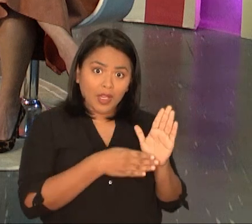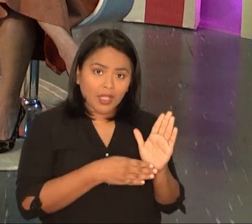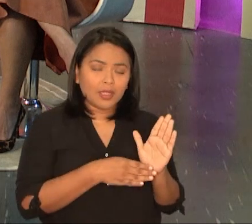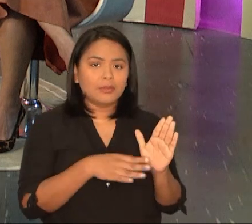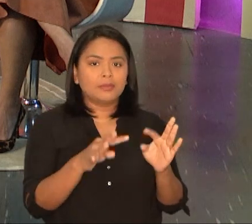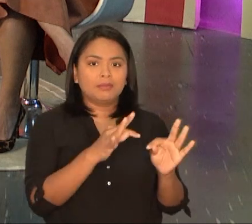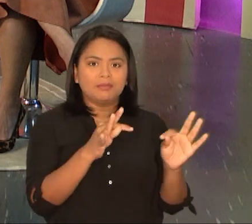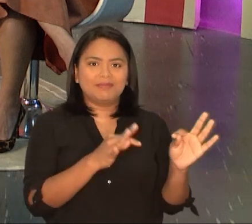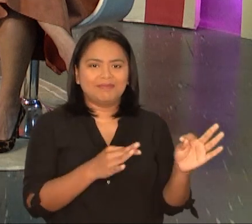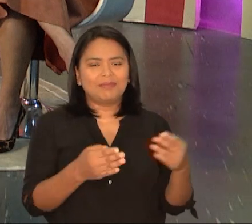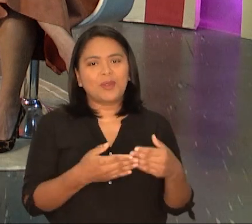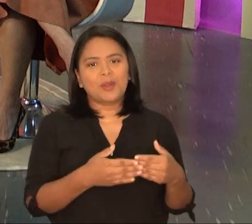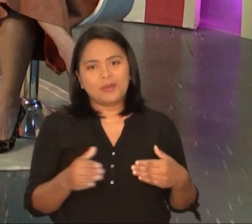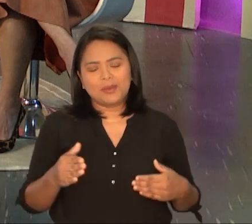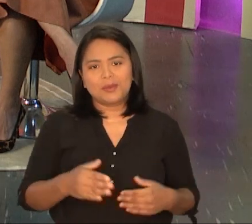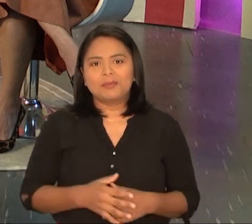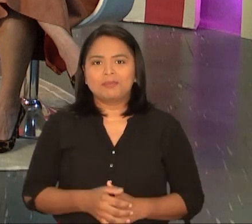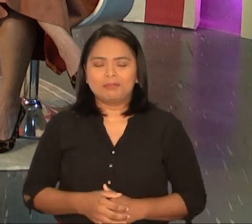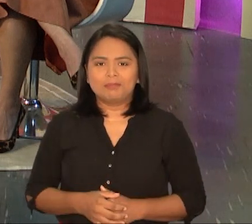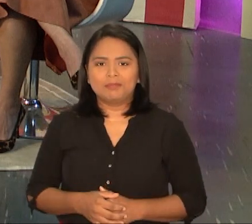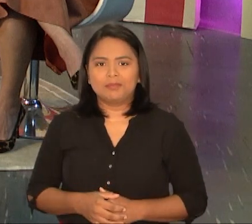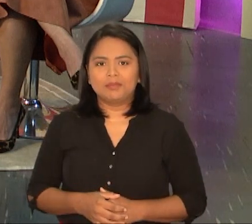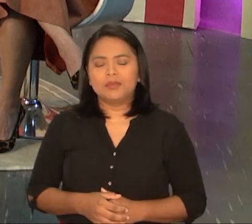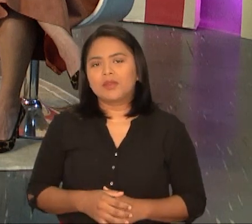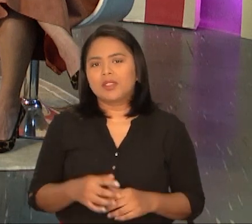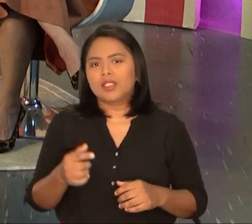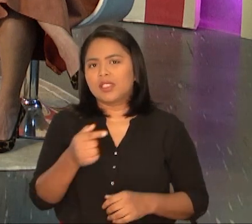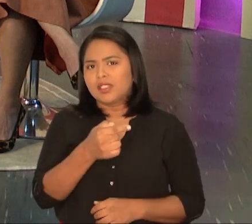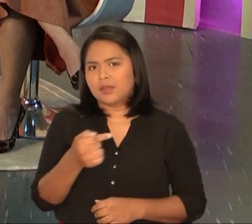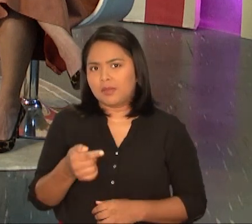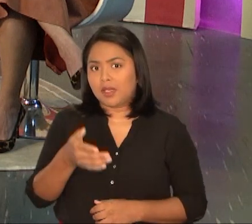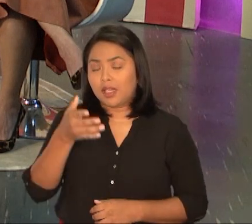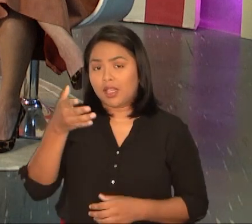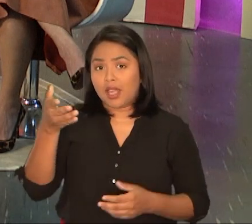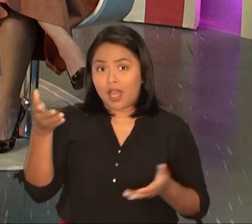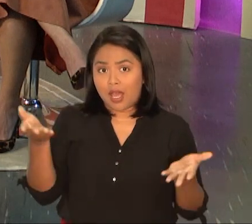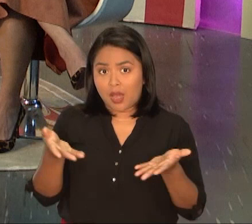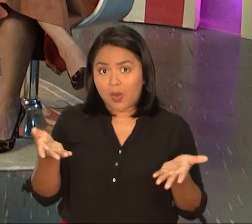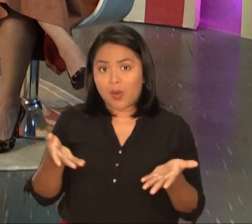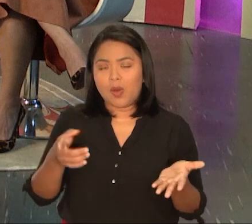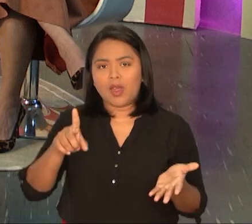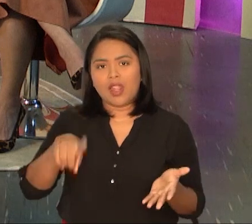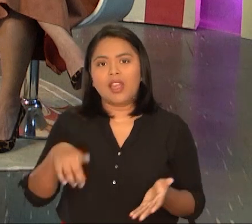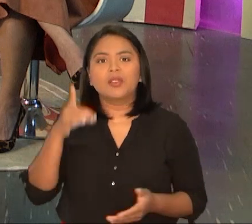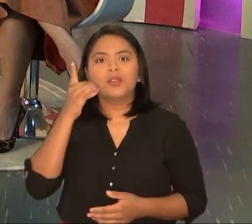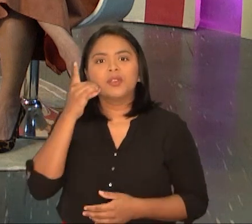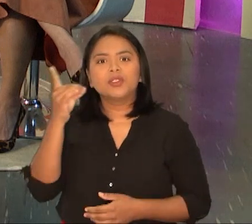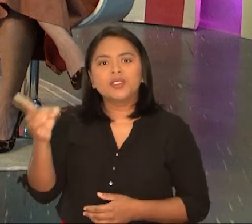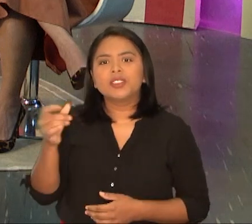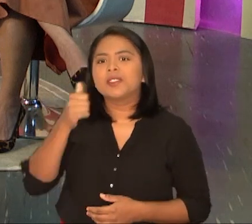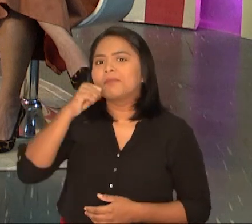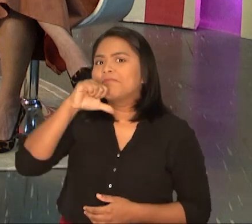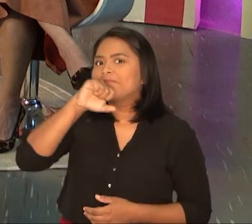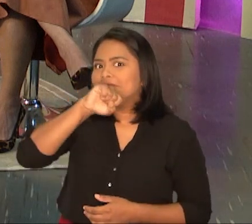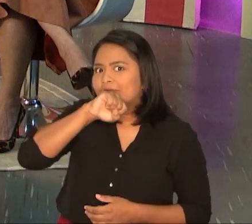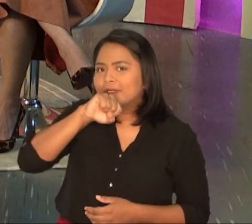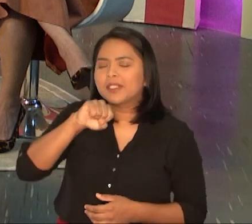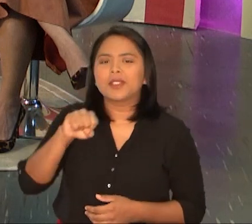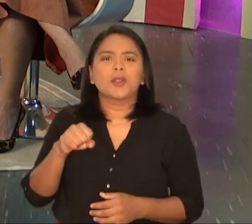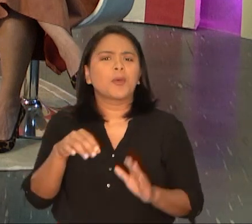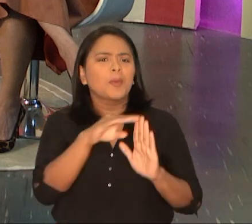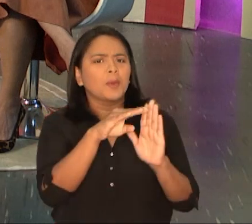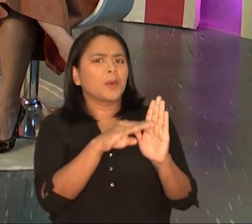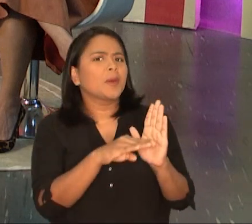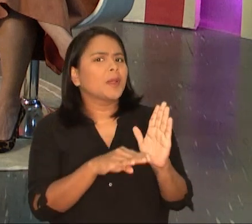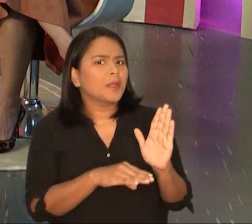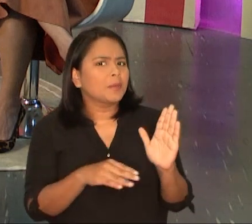programa Tetas e Tretas. E nesta semana nós comemoramos o Dia das Mães. E nosso programa não poderia deixar de